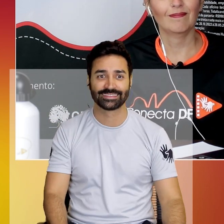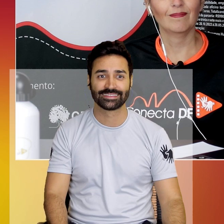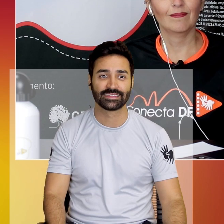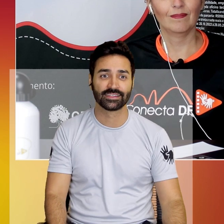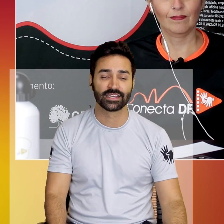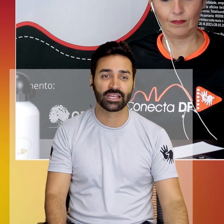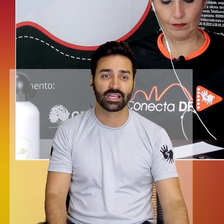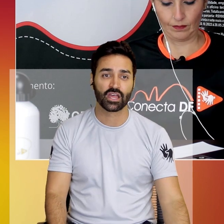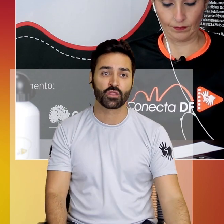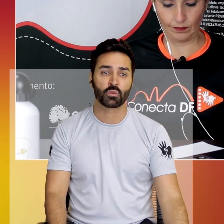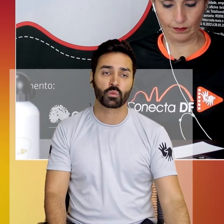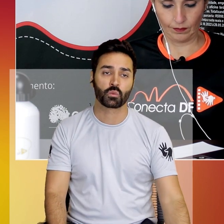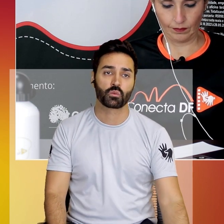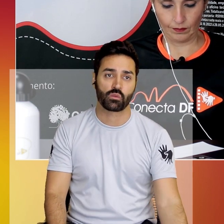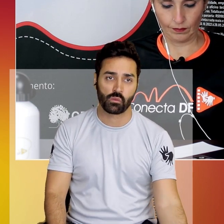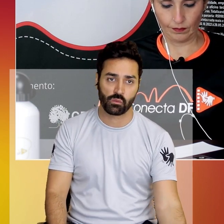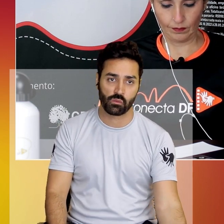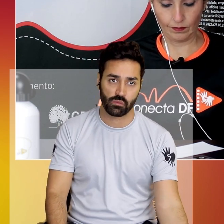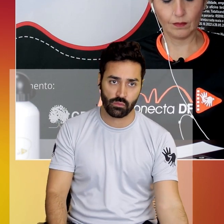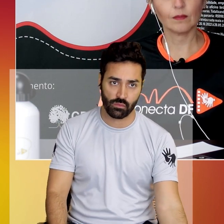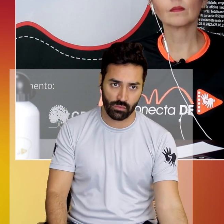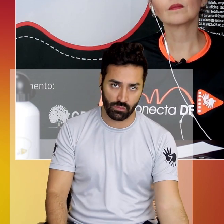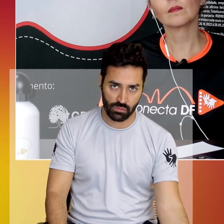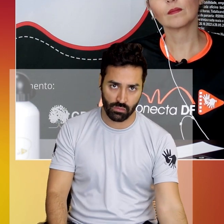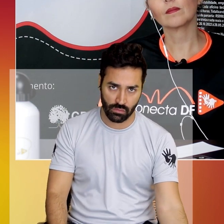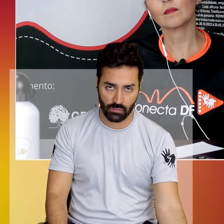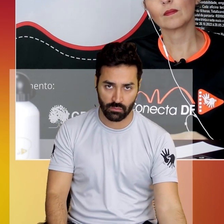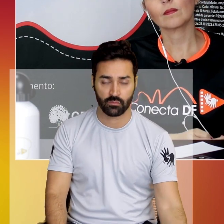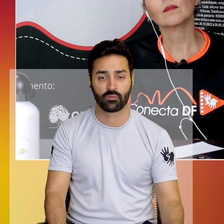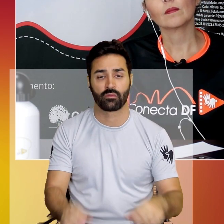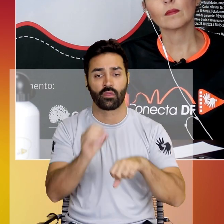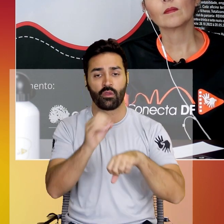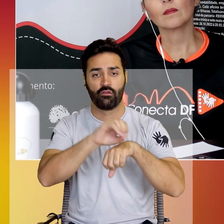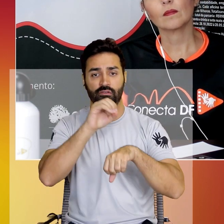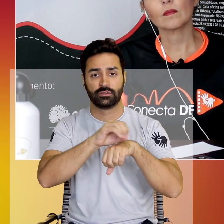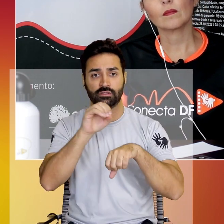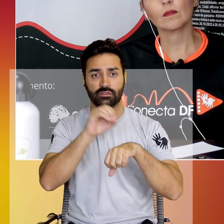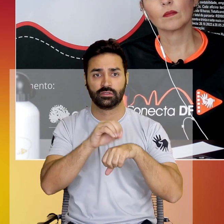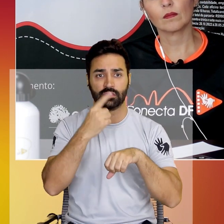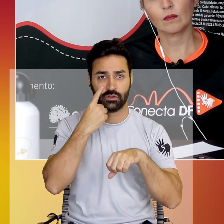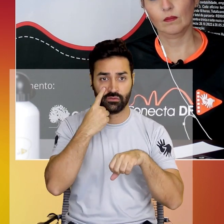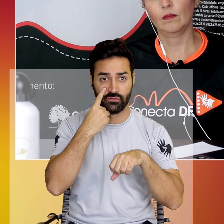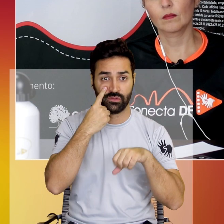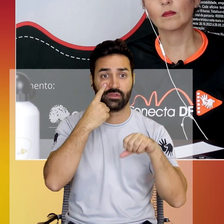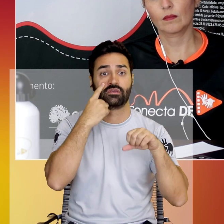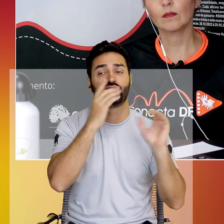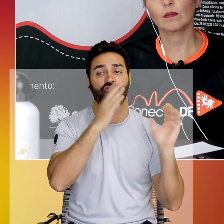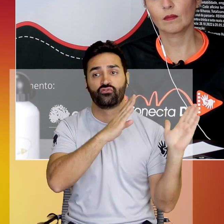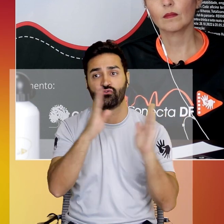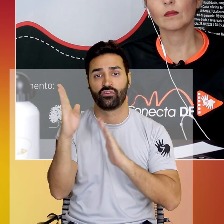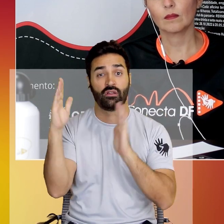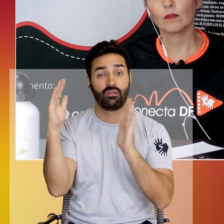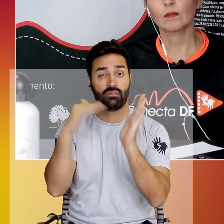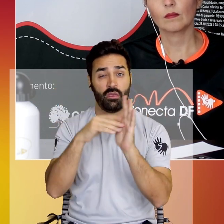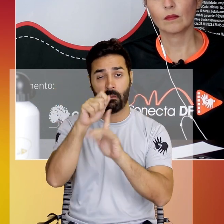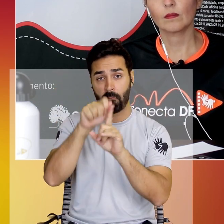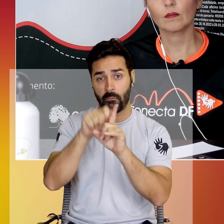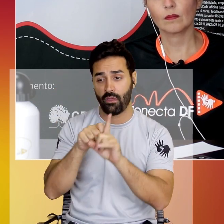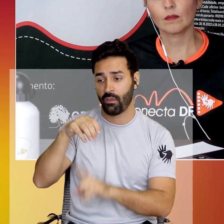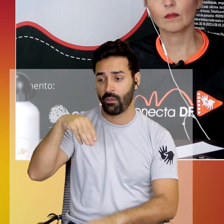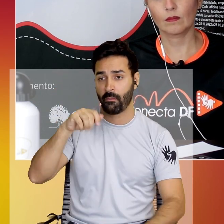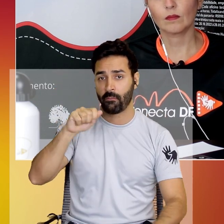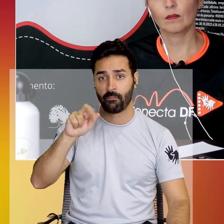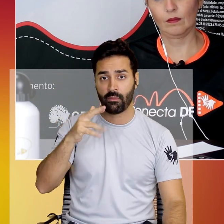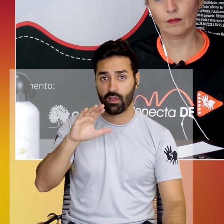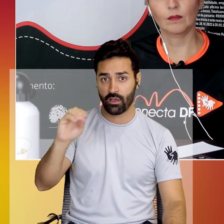eu vi, de acordo com as oficinas, vai até março. Se eu não me engano. Para quem se inscreveu em